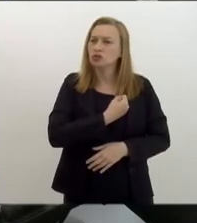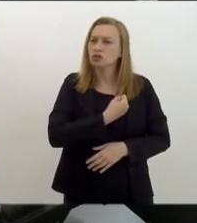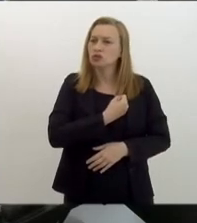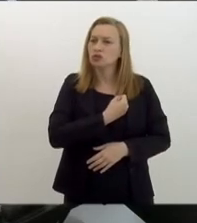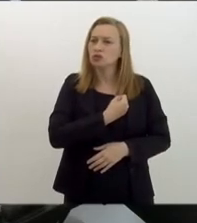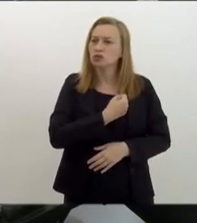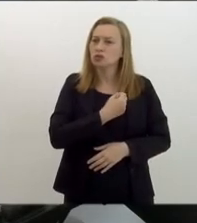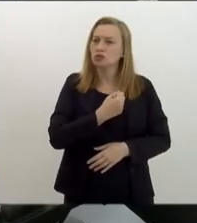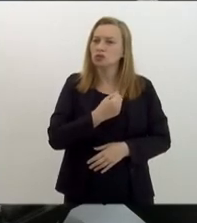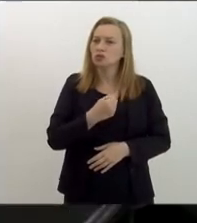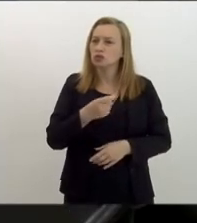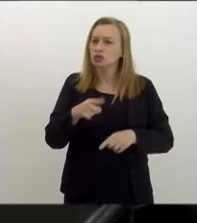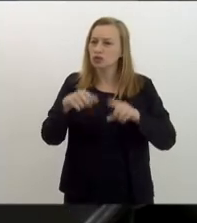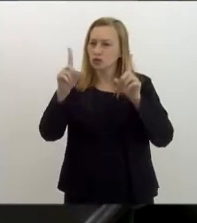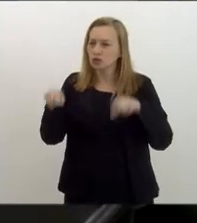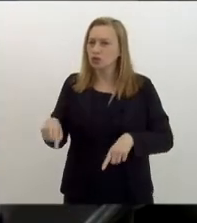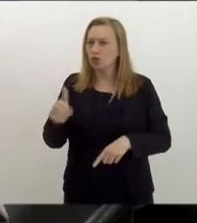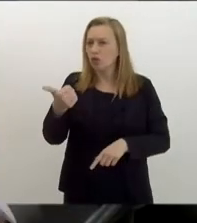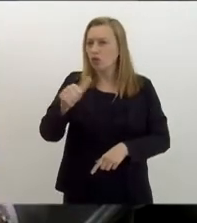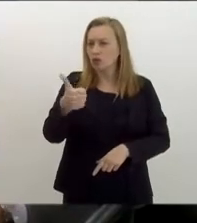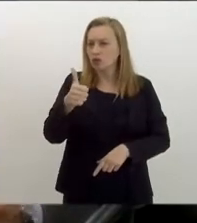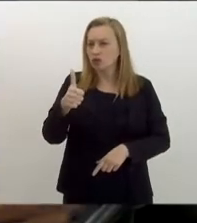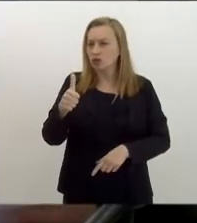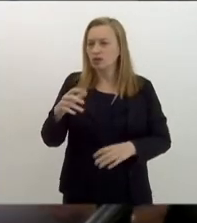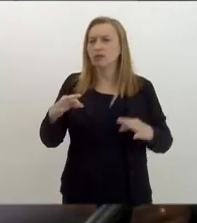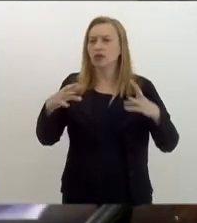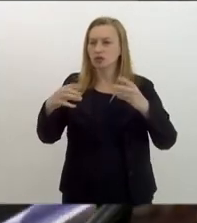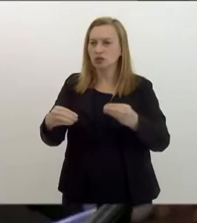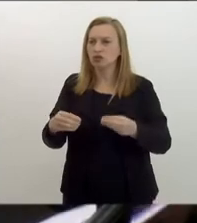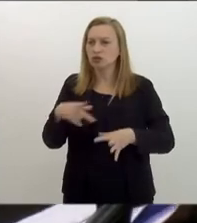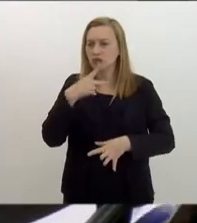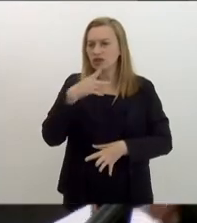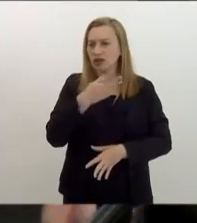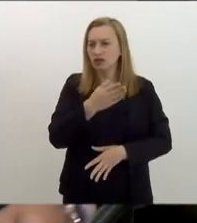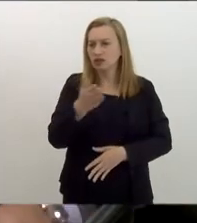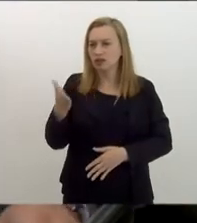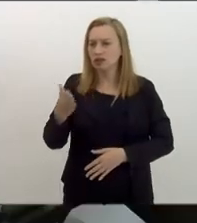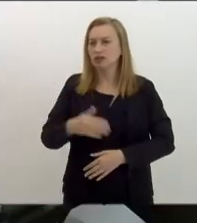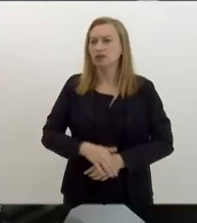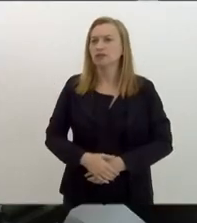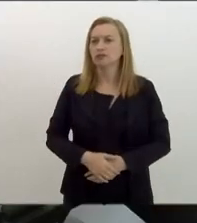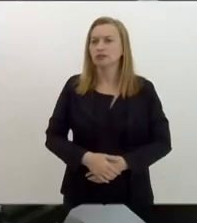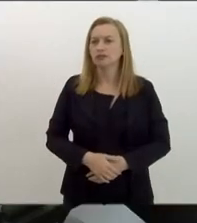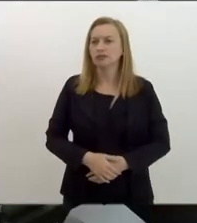só 11 servidores que a gente tá colocando aí tá